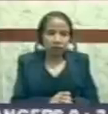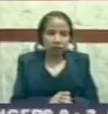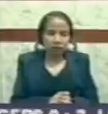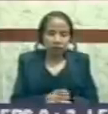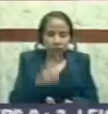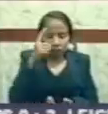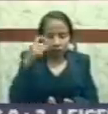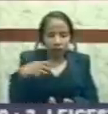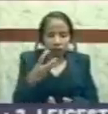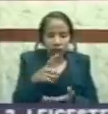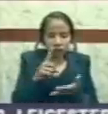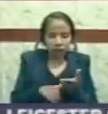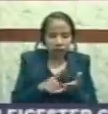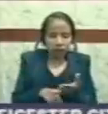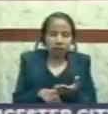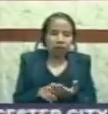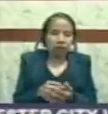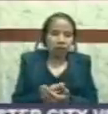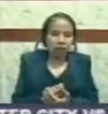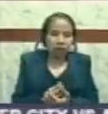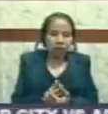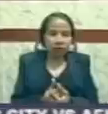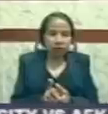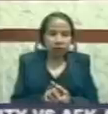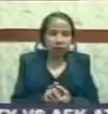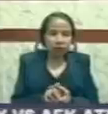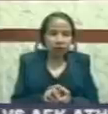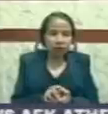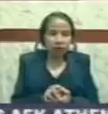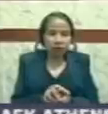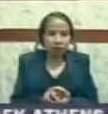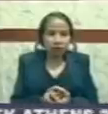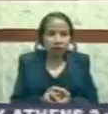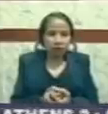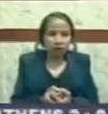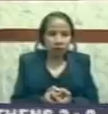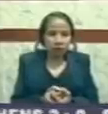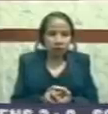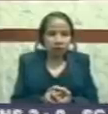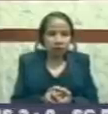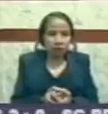Também nem te discute na globalidade. Tabela toma, né?